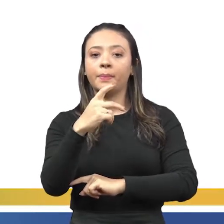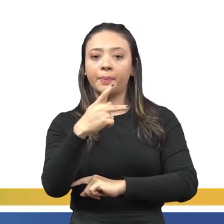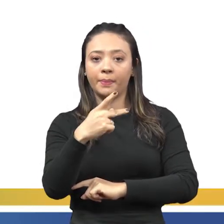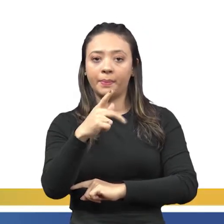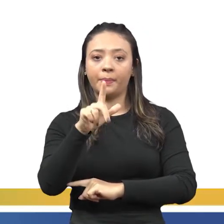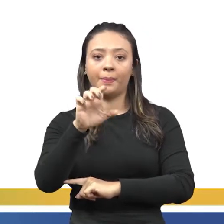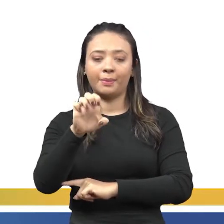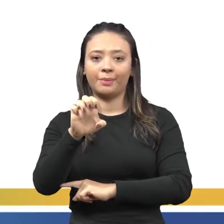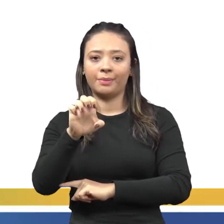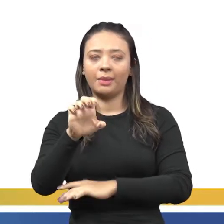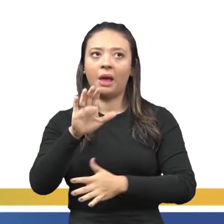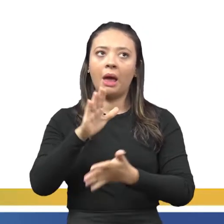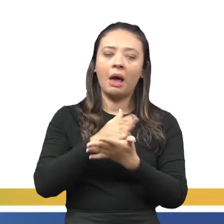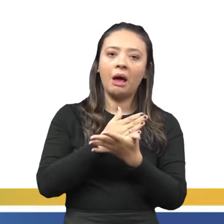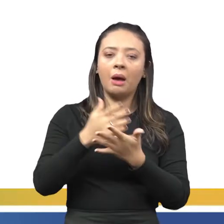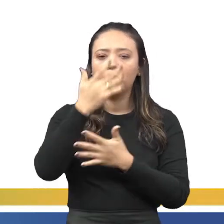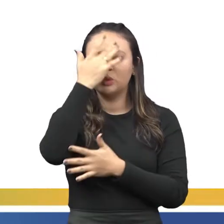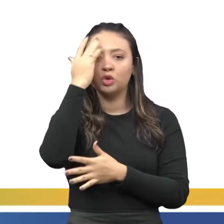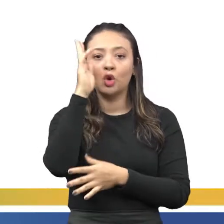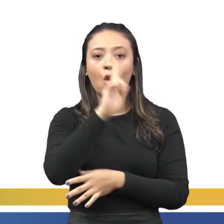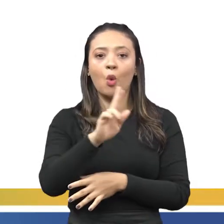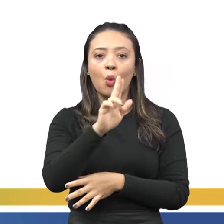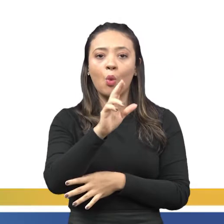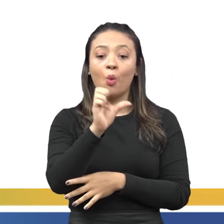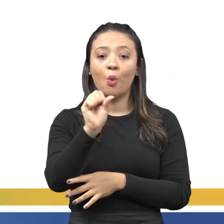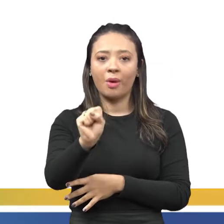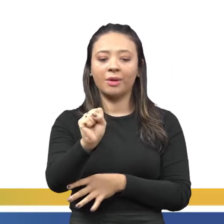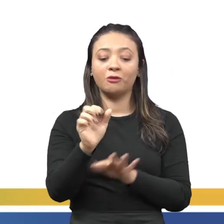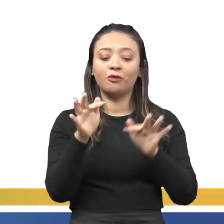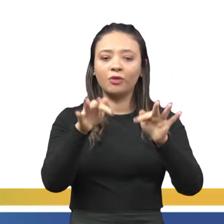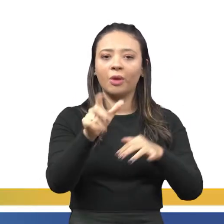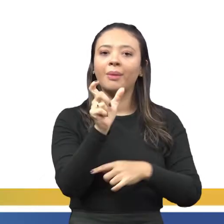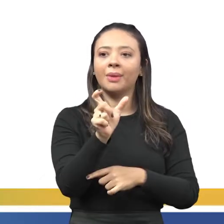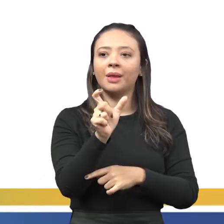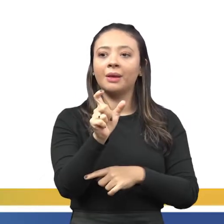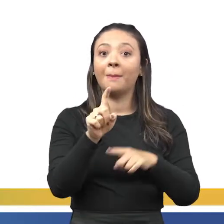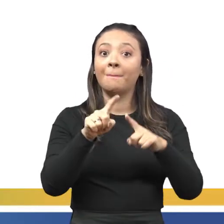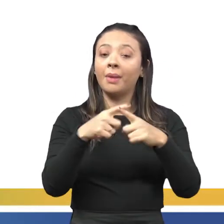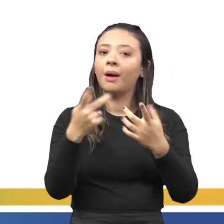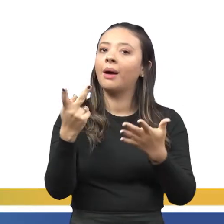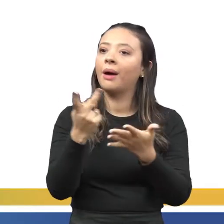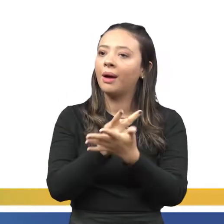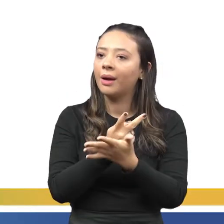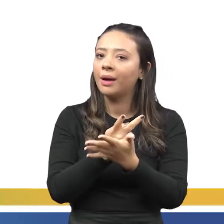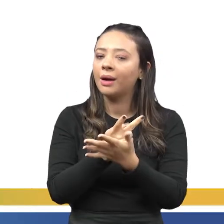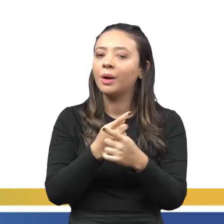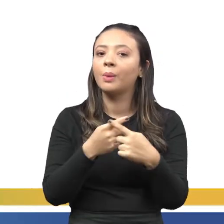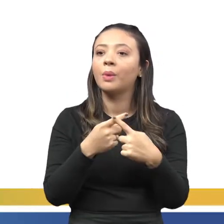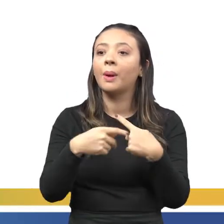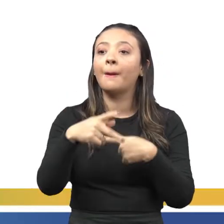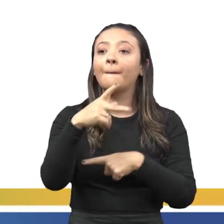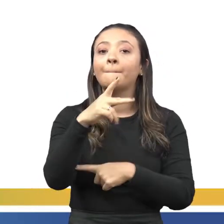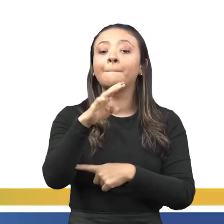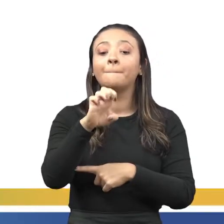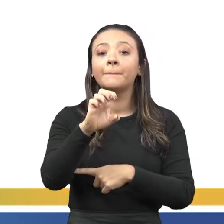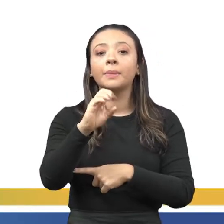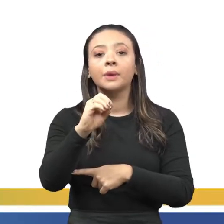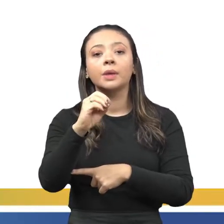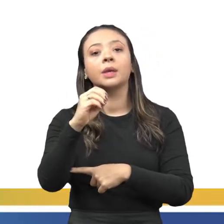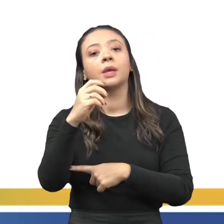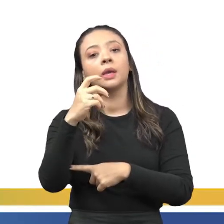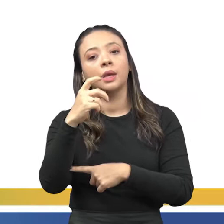pessoas usando o S no final da palavra people. Muitas pessoas falam peoples. Mas isso está errado, porque people já é